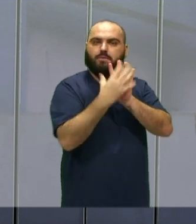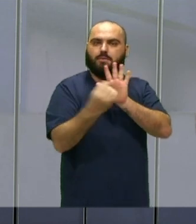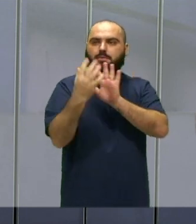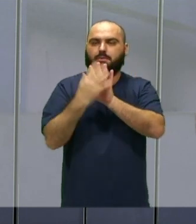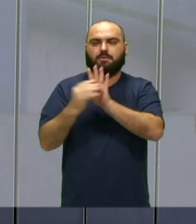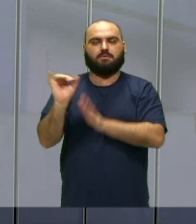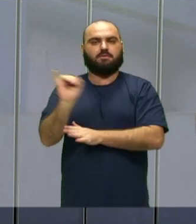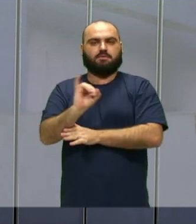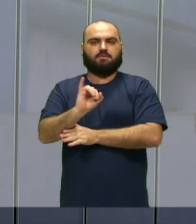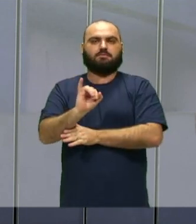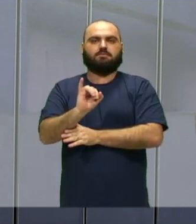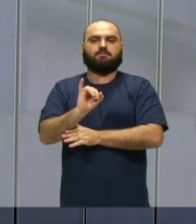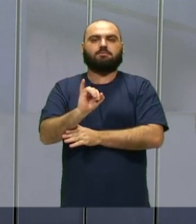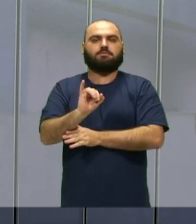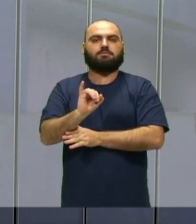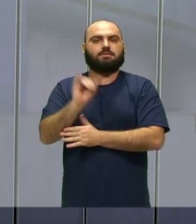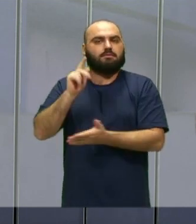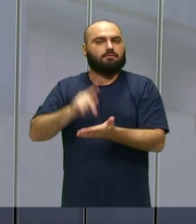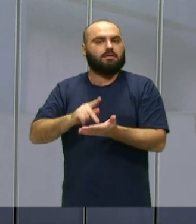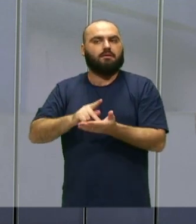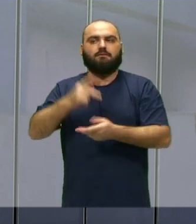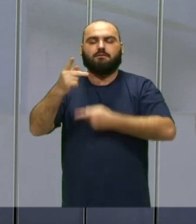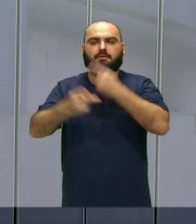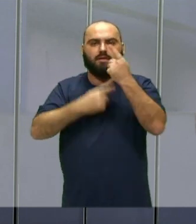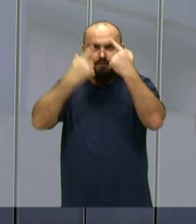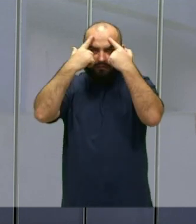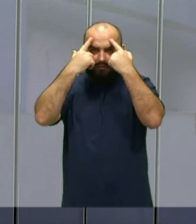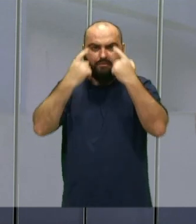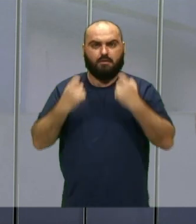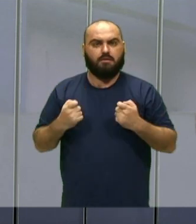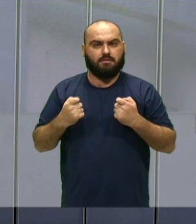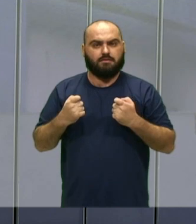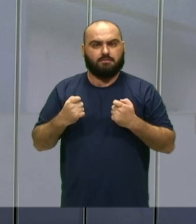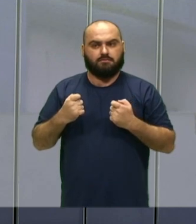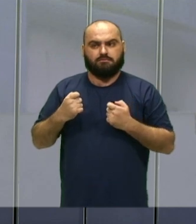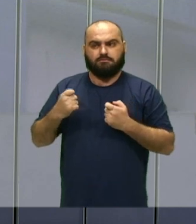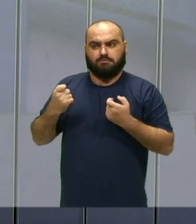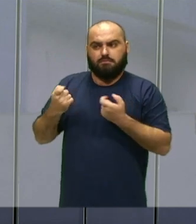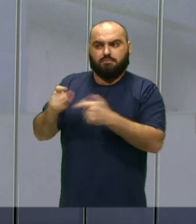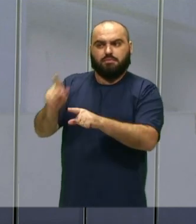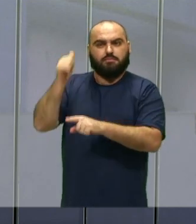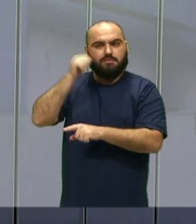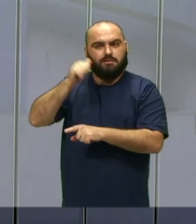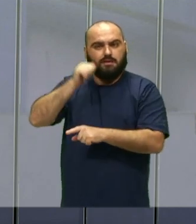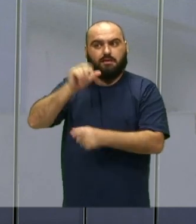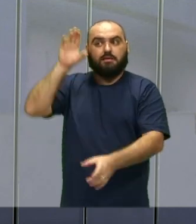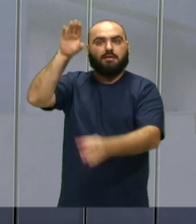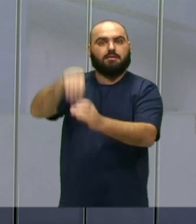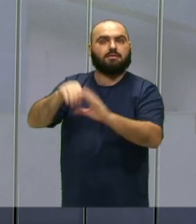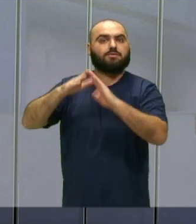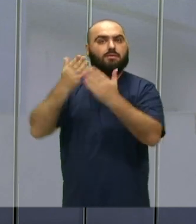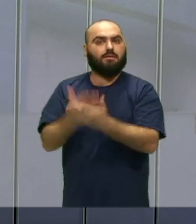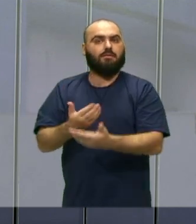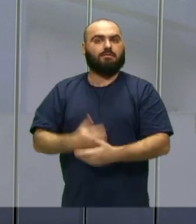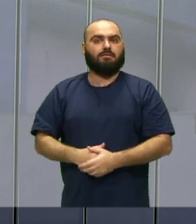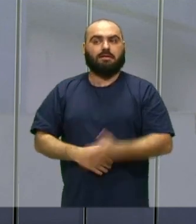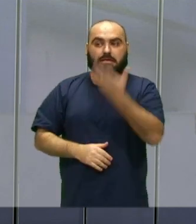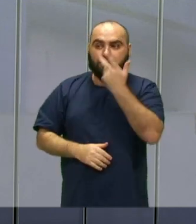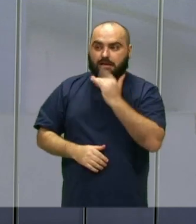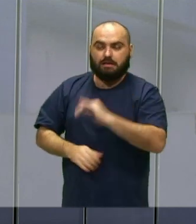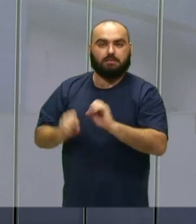anos, falando sobre violência contra as mulheres, inserindo isso nas escolas, falando isso para as